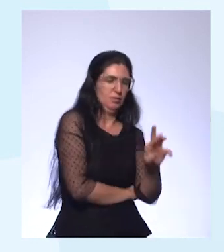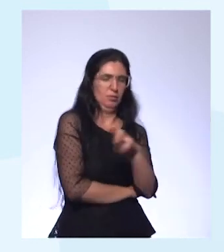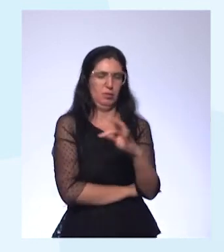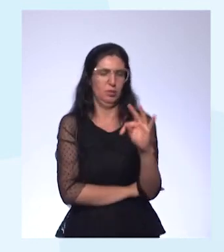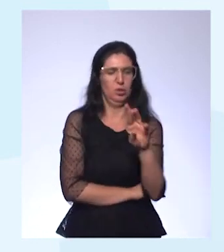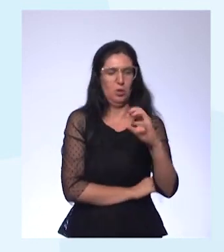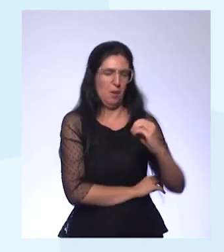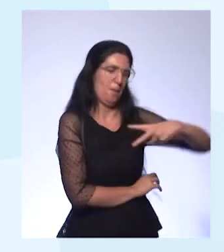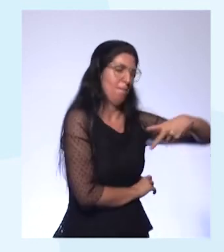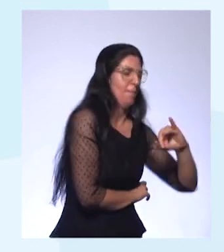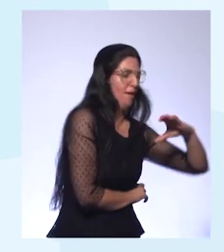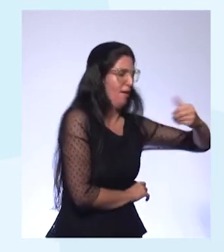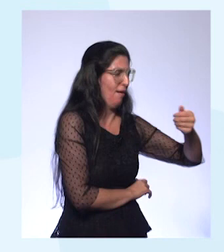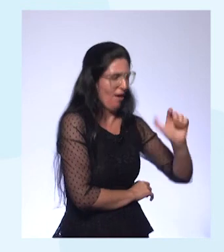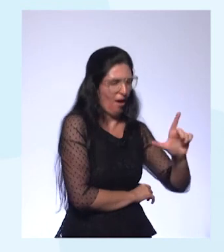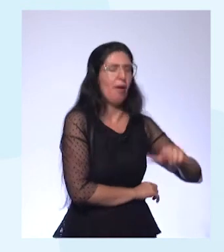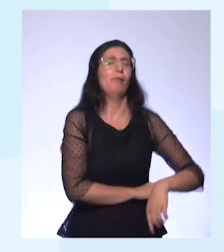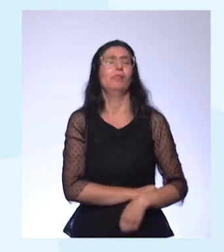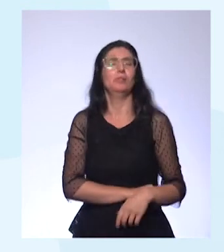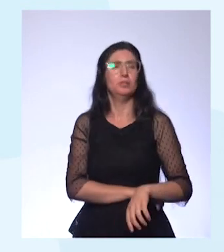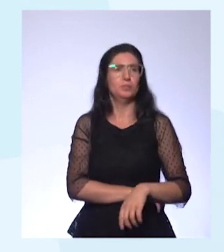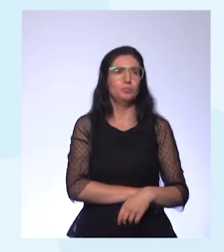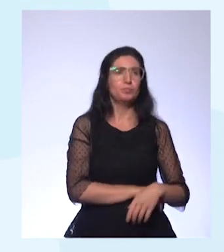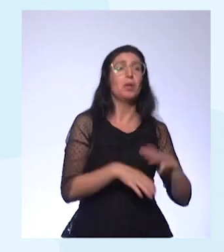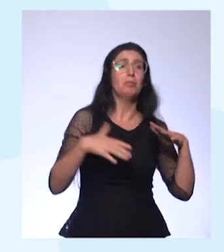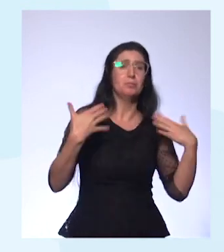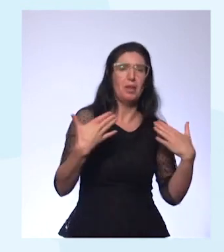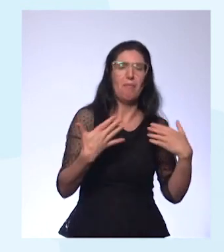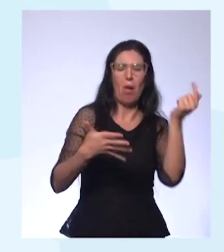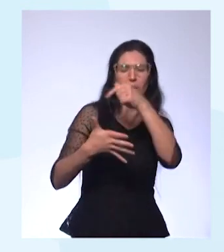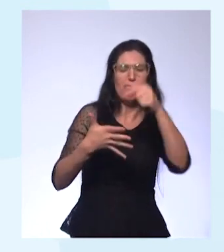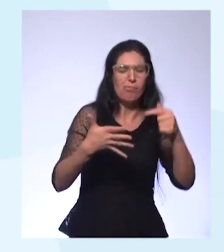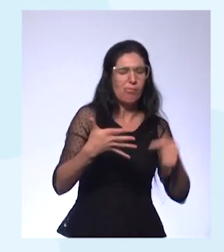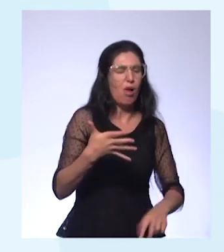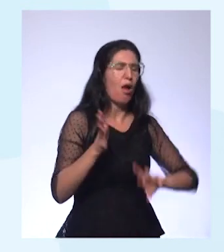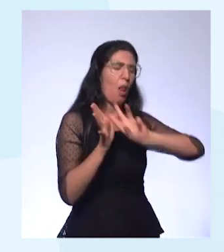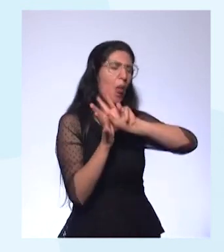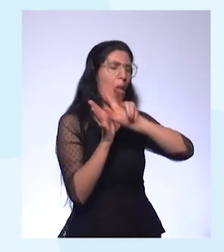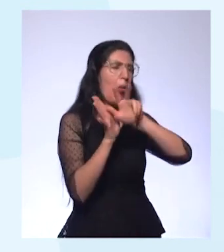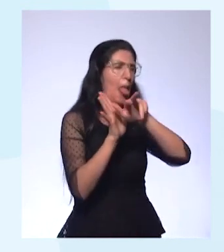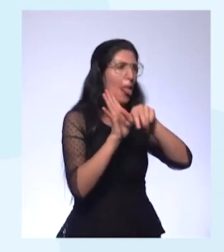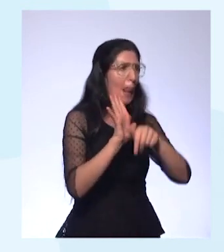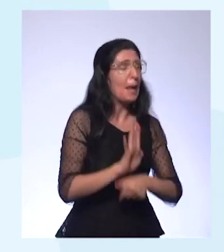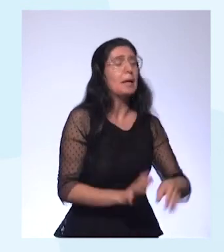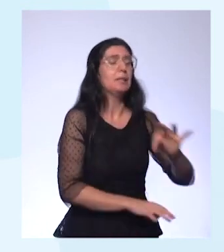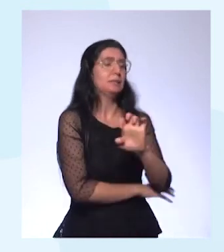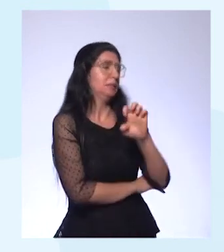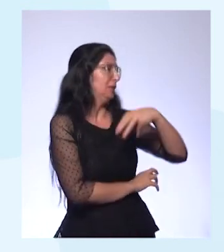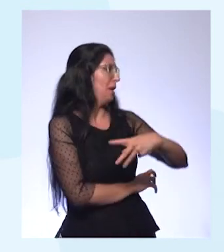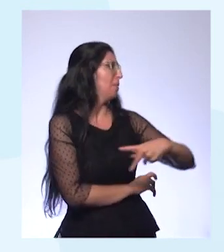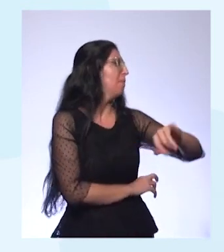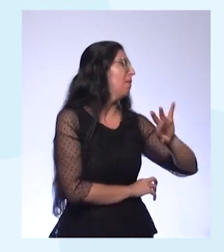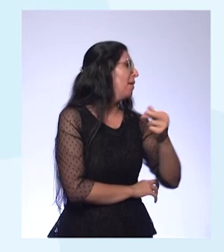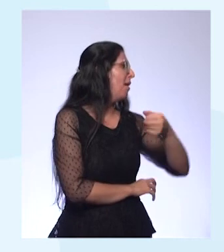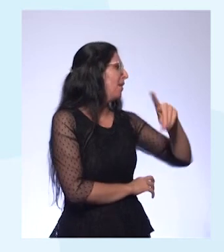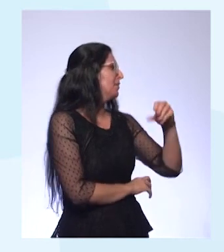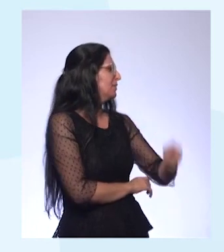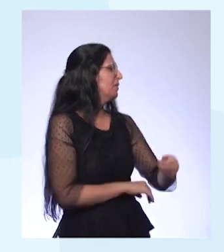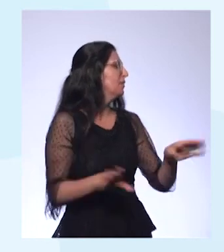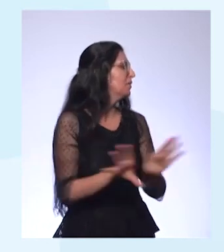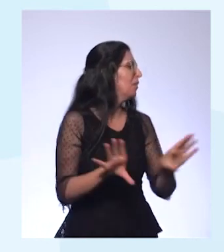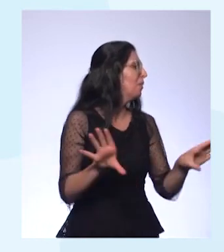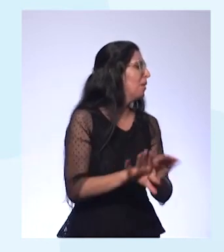Então, você vai ter savana tropical, você vai ter savana subtropical, você vai ter savana temperada e até savanas aí